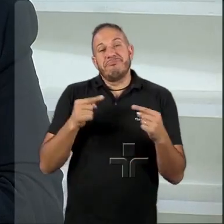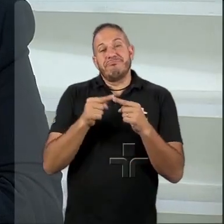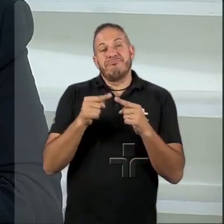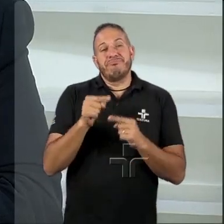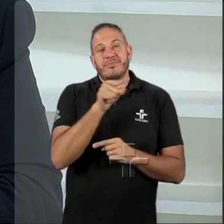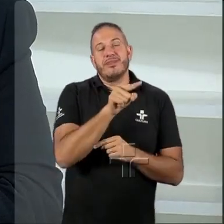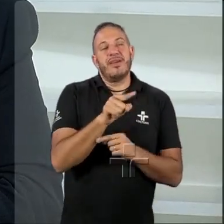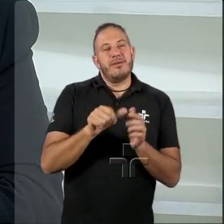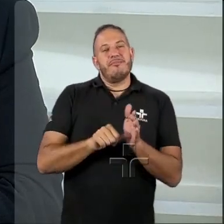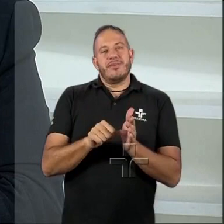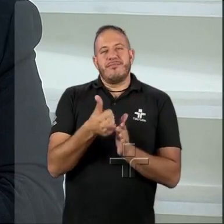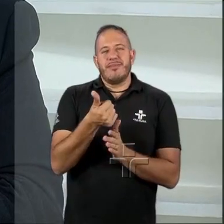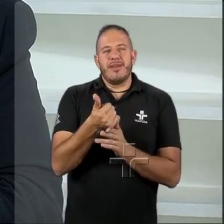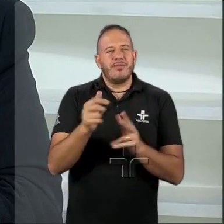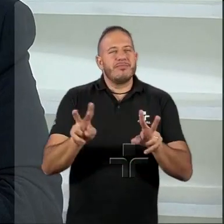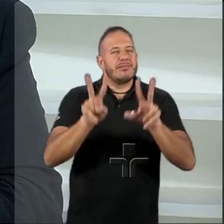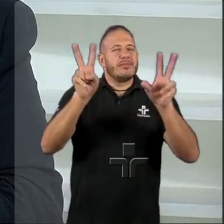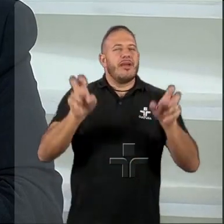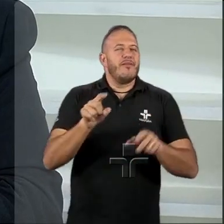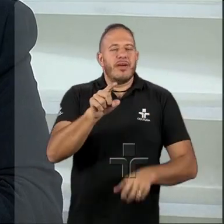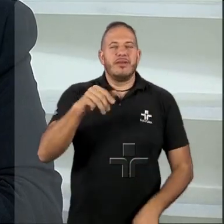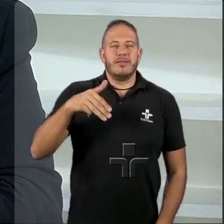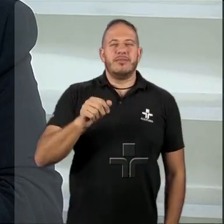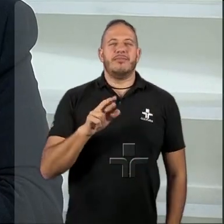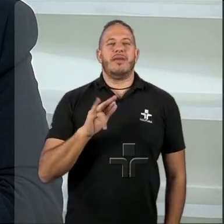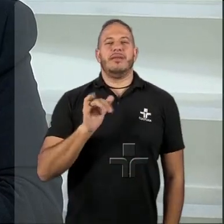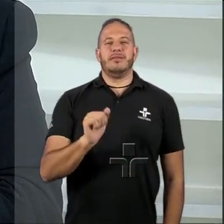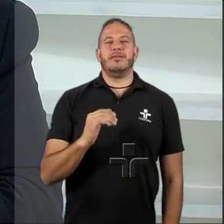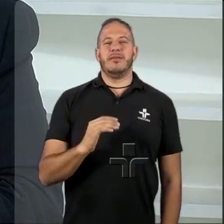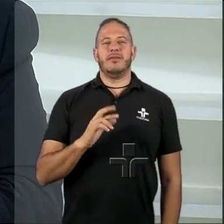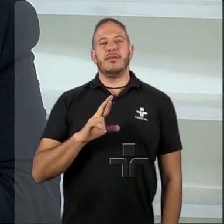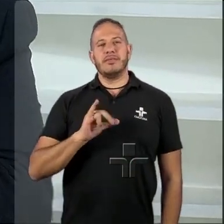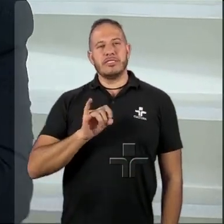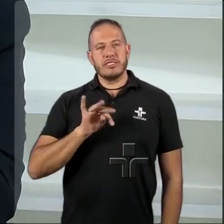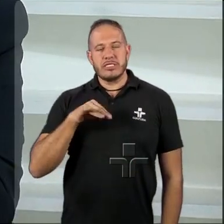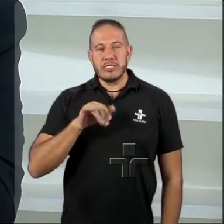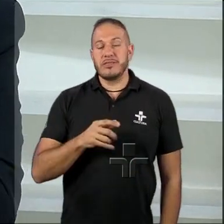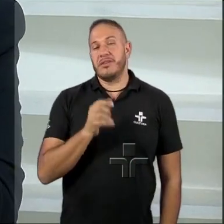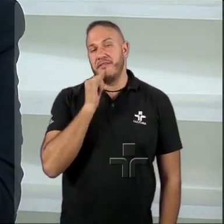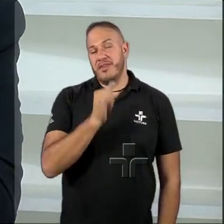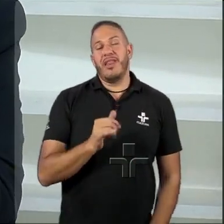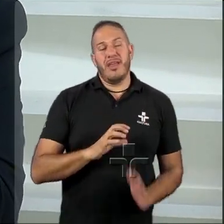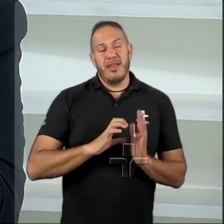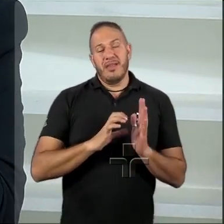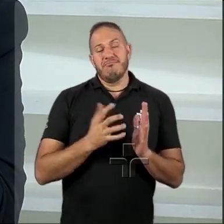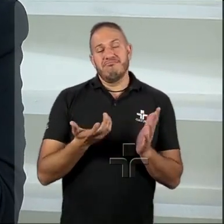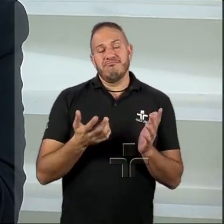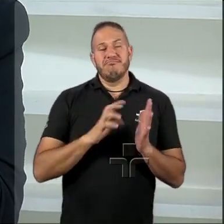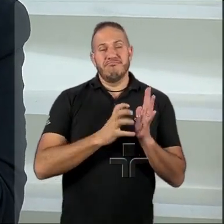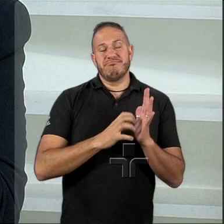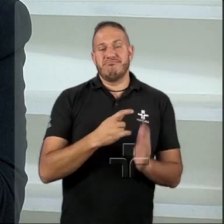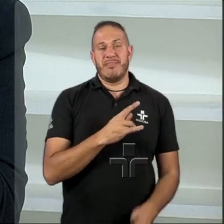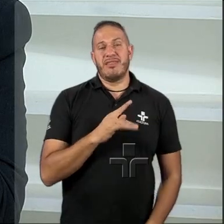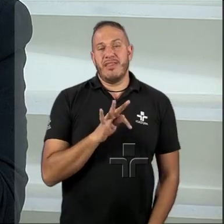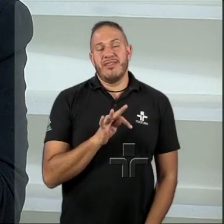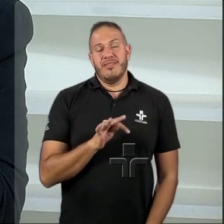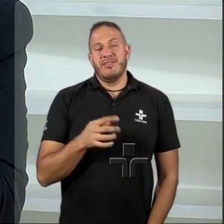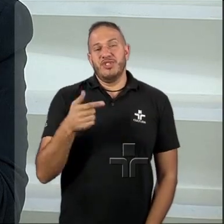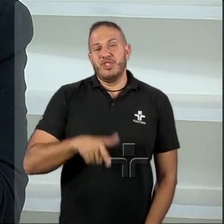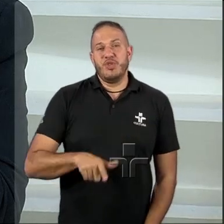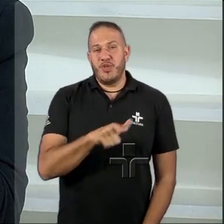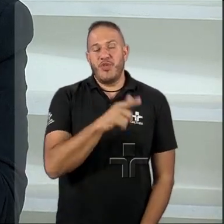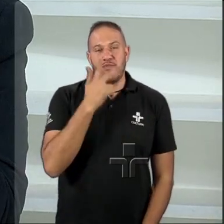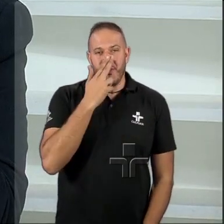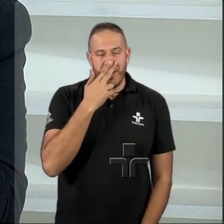primeiro pegar a frase da Maria Cristina, que eu acho que, de fato, o PT mais uma vez, agiu com o